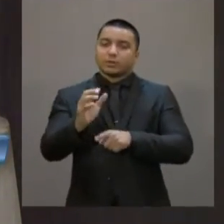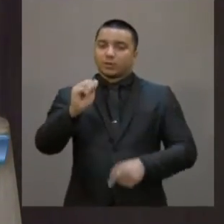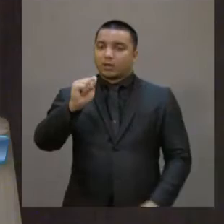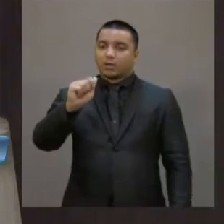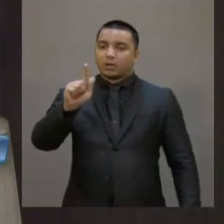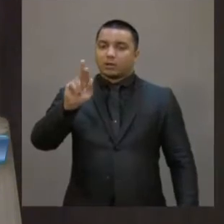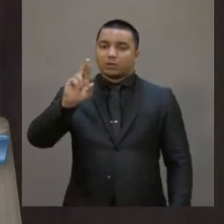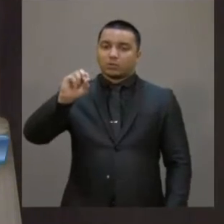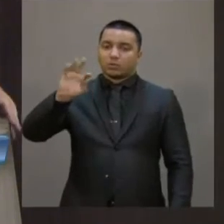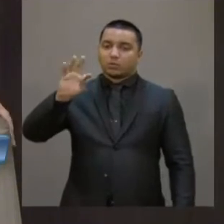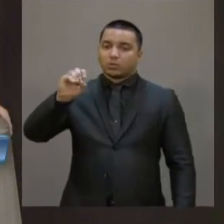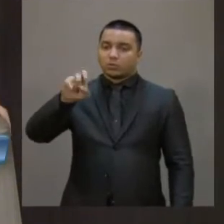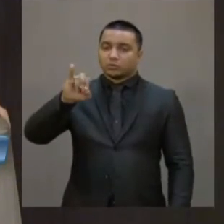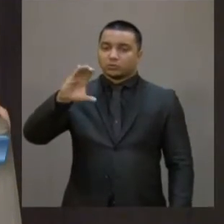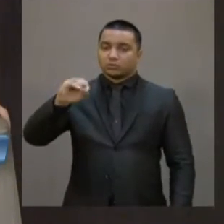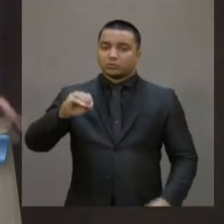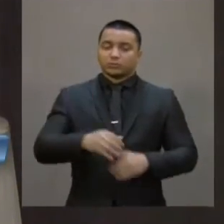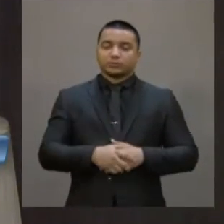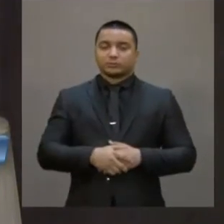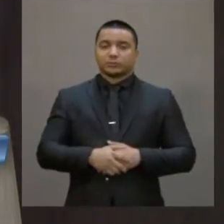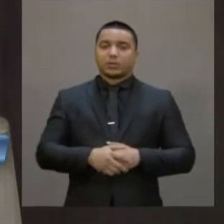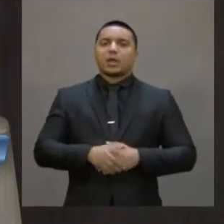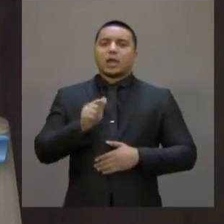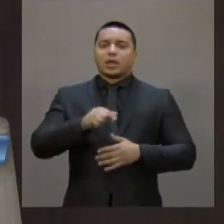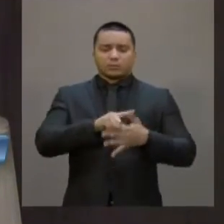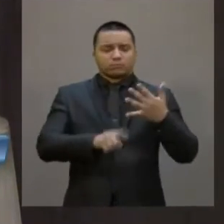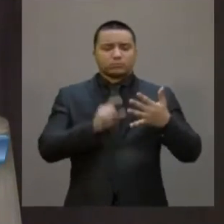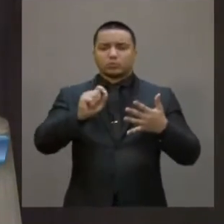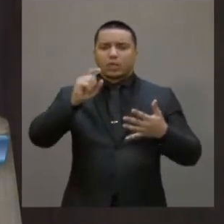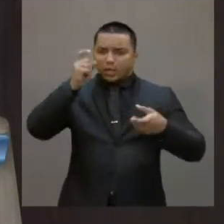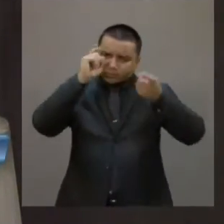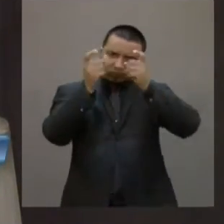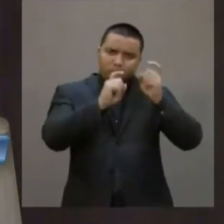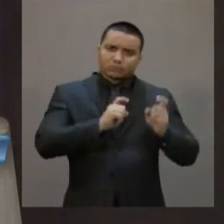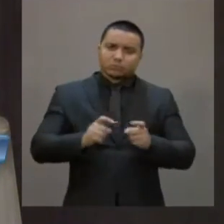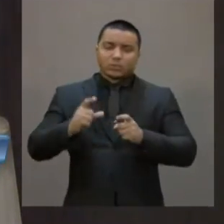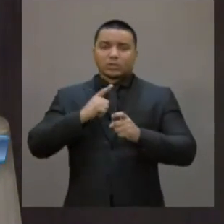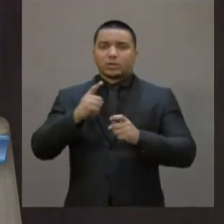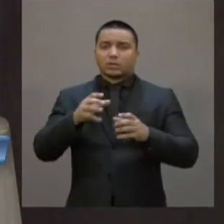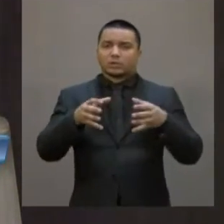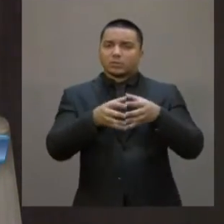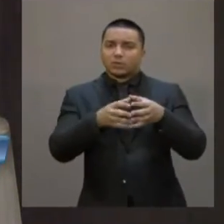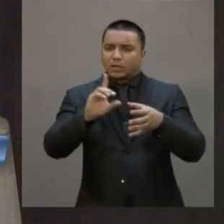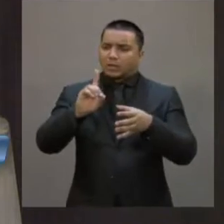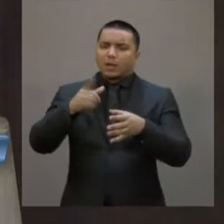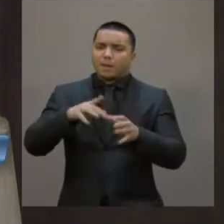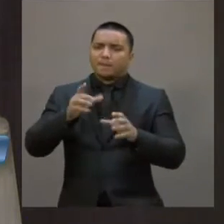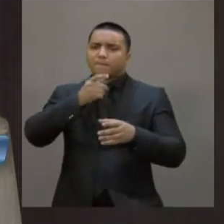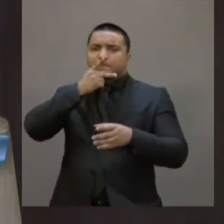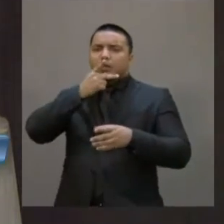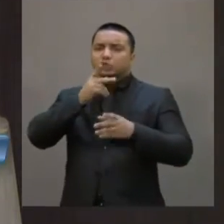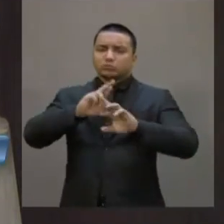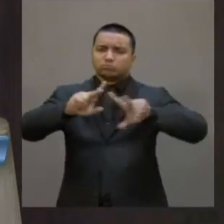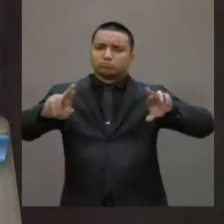foram debatidos por parlamentares, repito, de diferentes partidos. Havia parlamentares do DEM, parlamentares do PSOL como